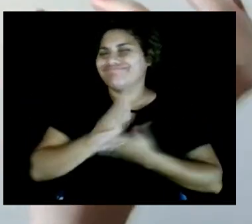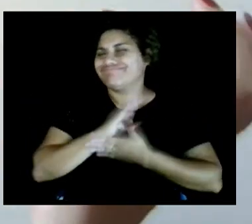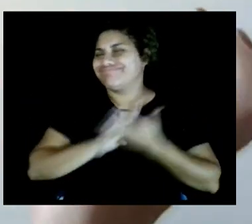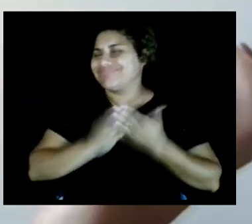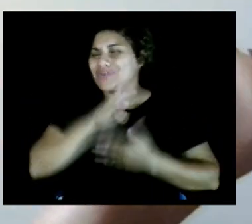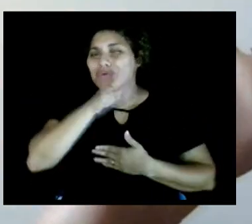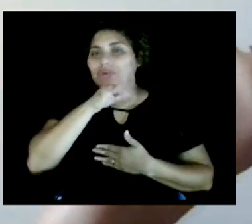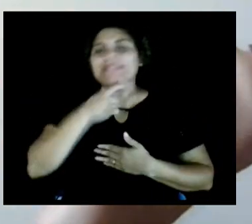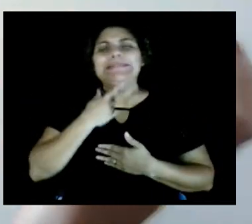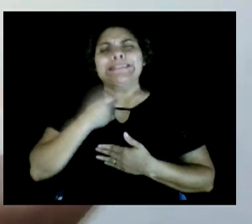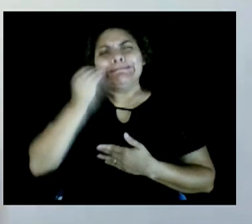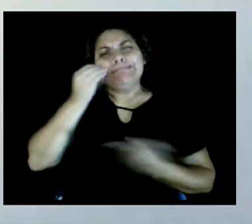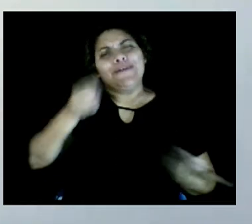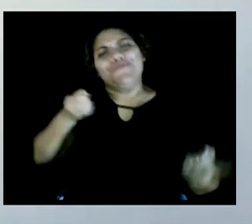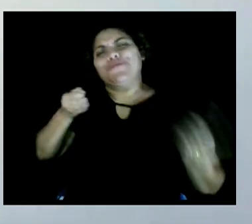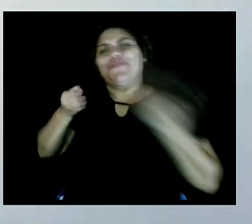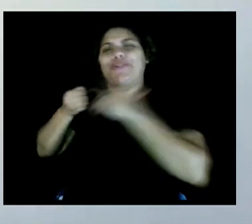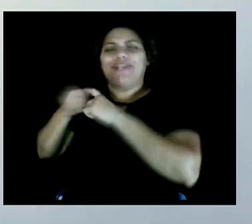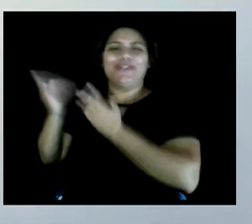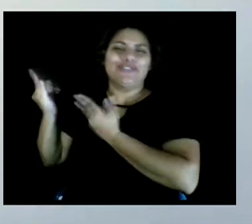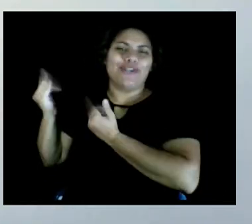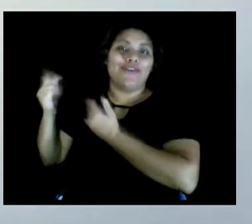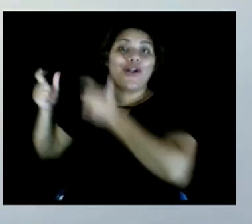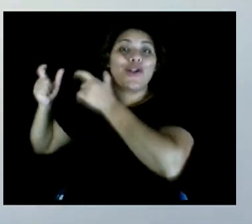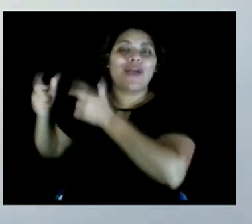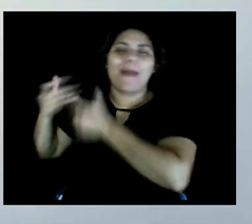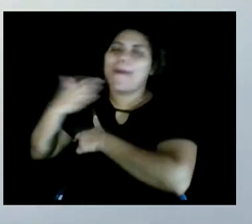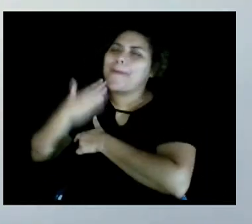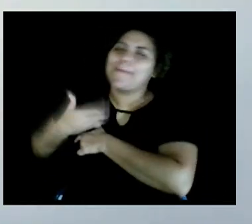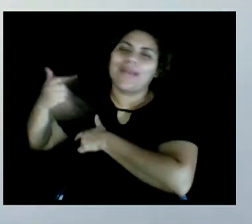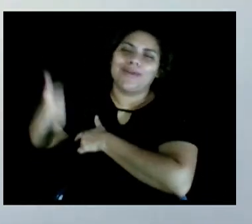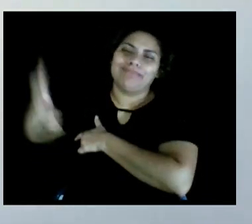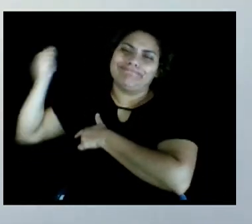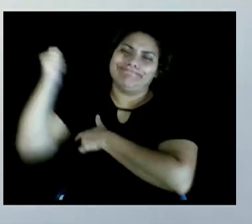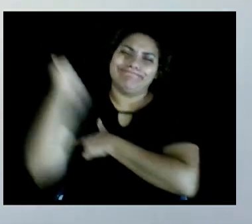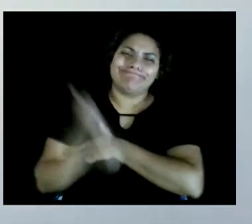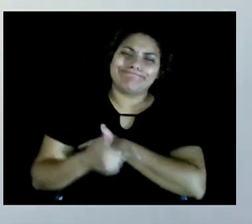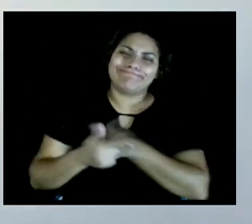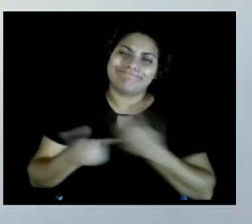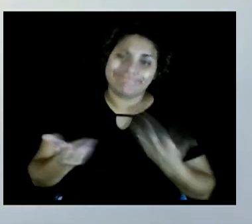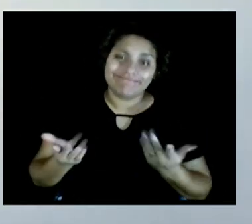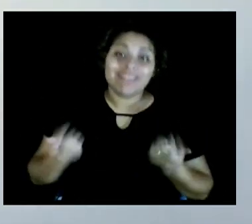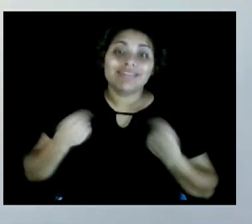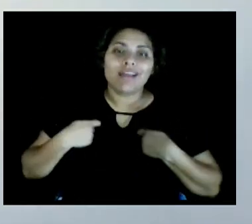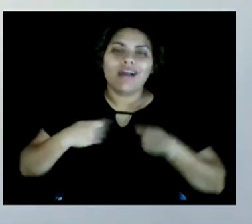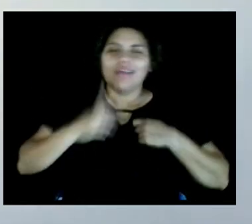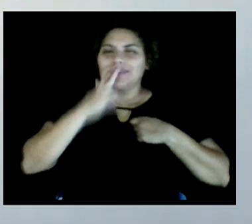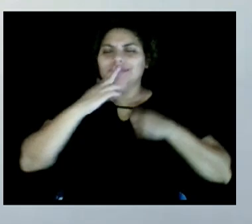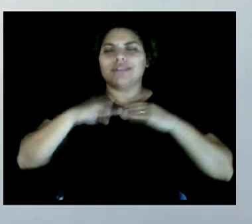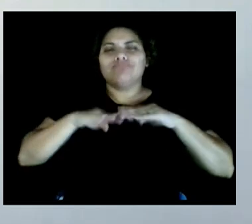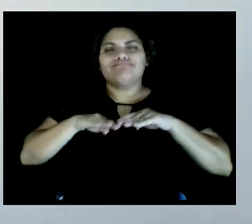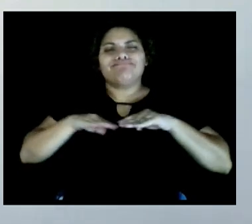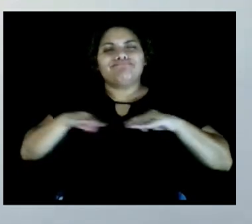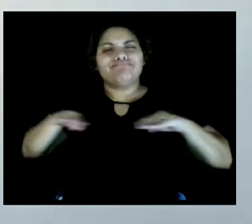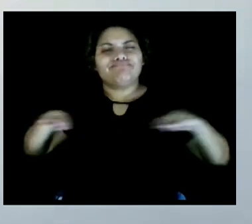aquele lugar de lá de trás traz um pouco mais de estabilidade,